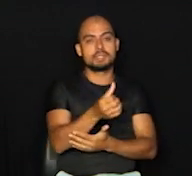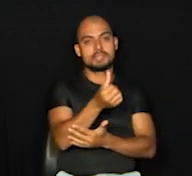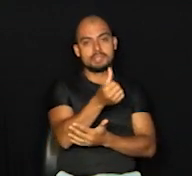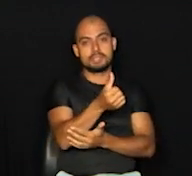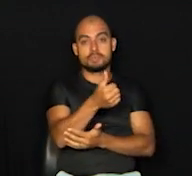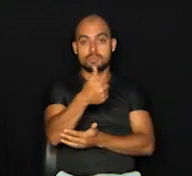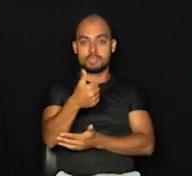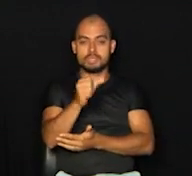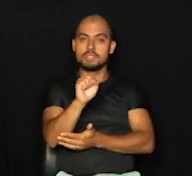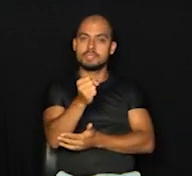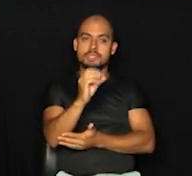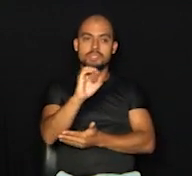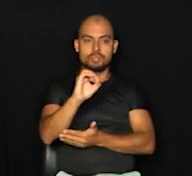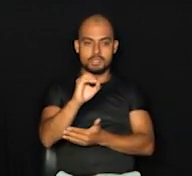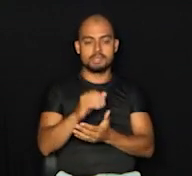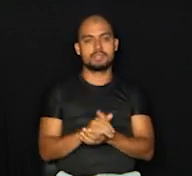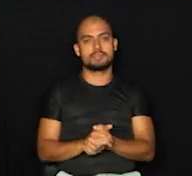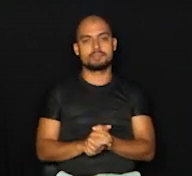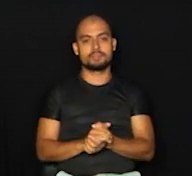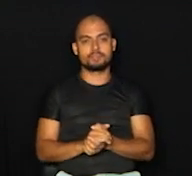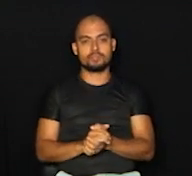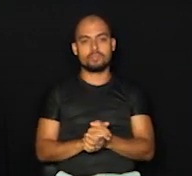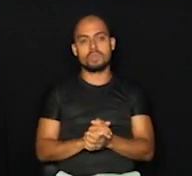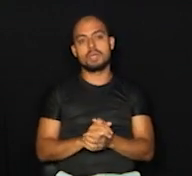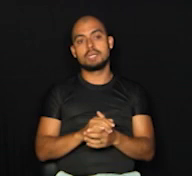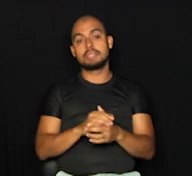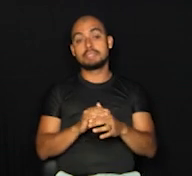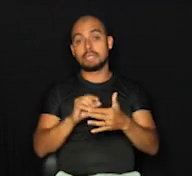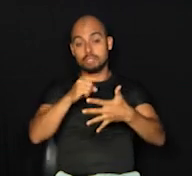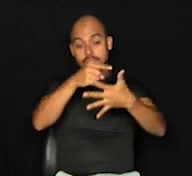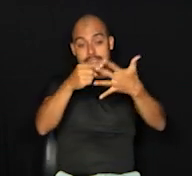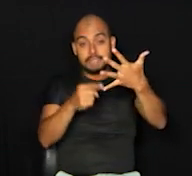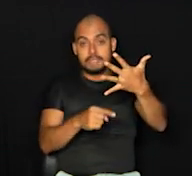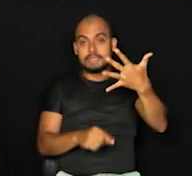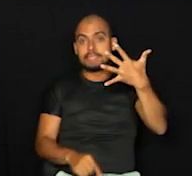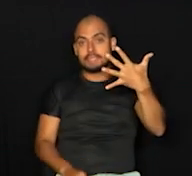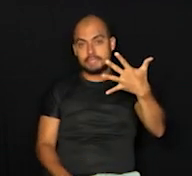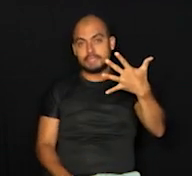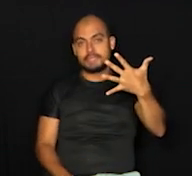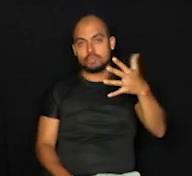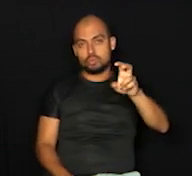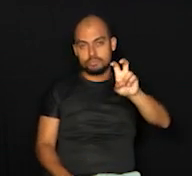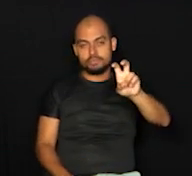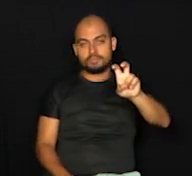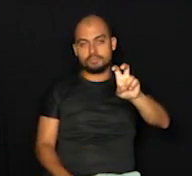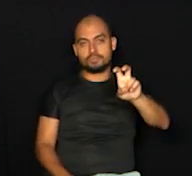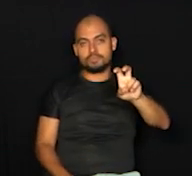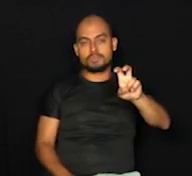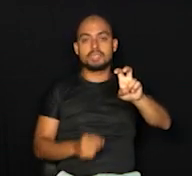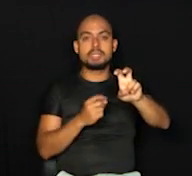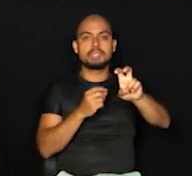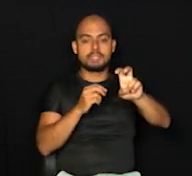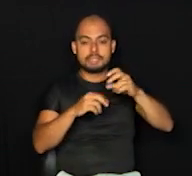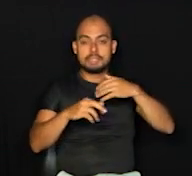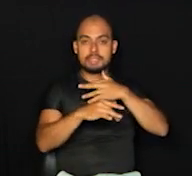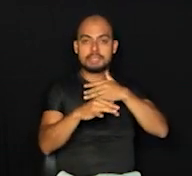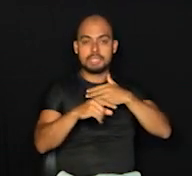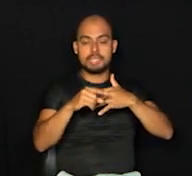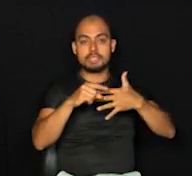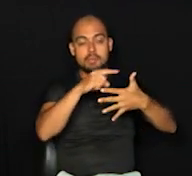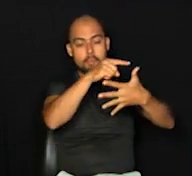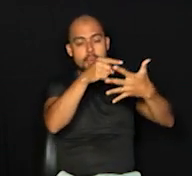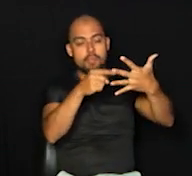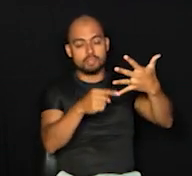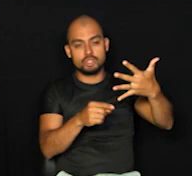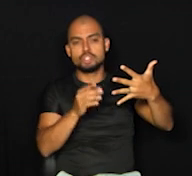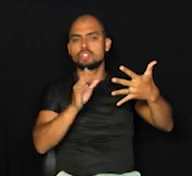6.202 e Americana com 6.180. Essas 5 cidades, Gabriel, a gente pode perceber que nas últimas semanas, elas, há tempo que